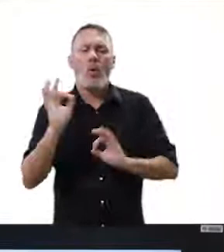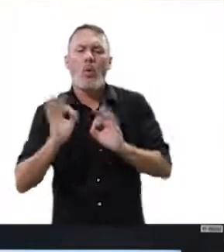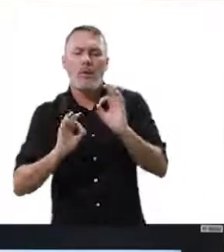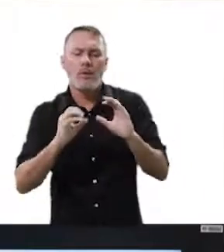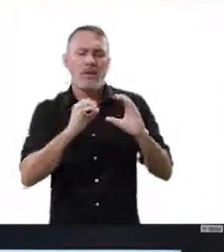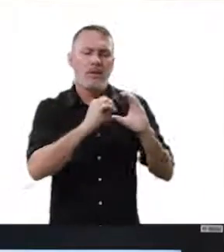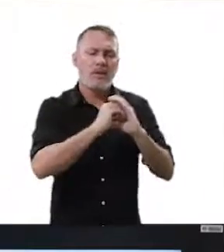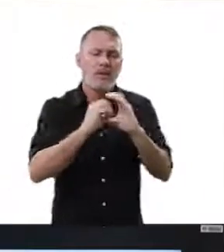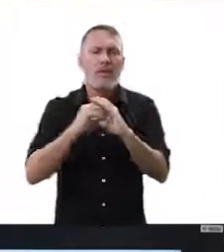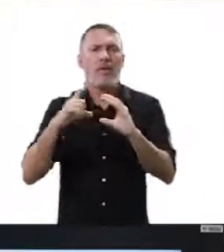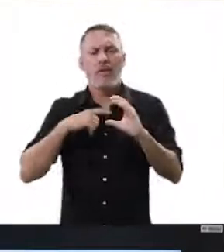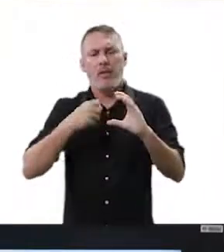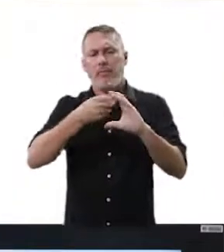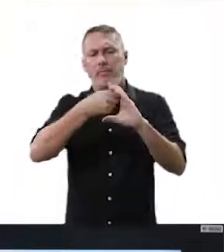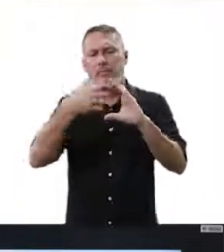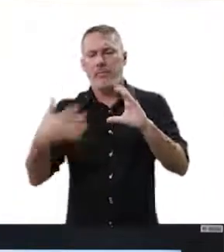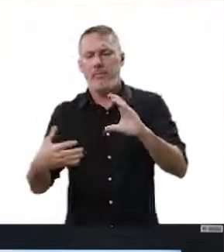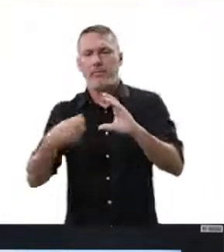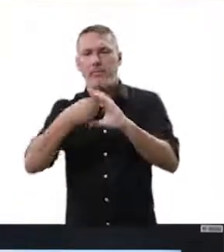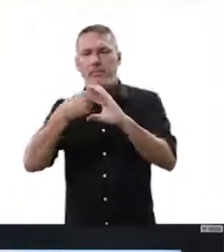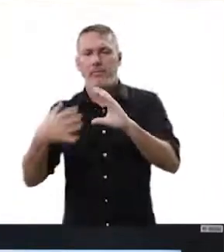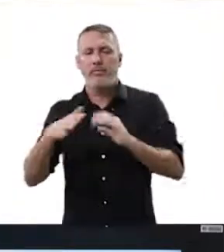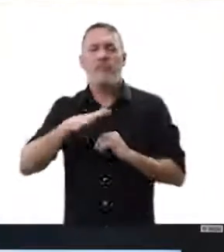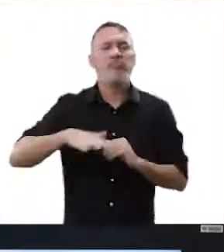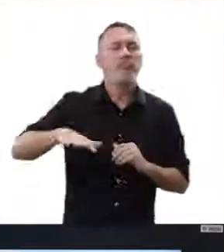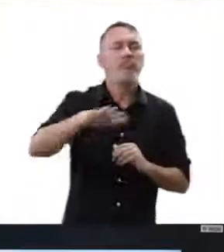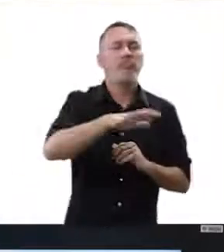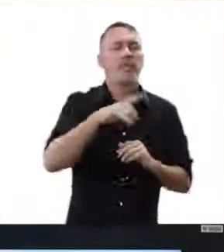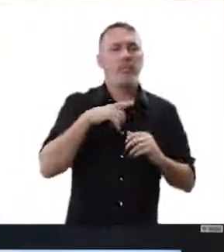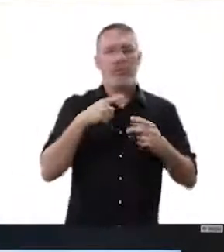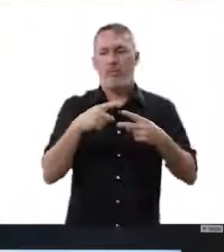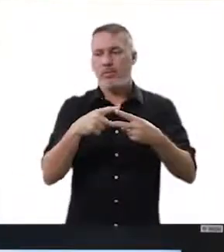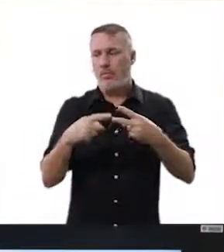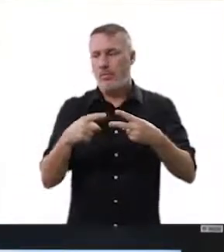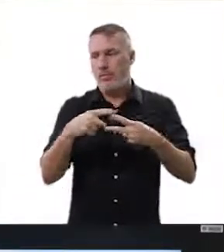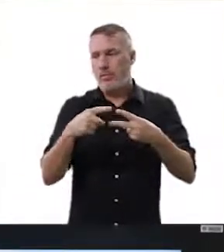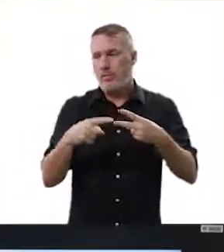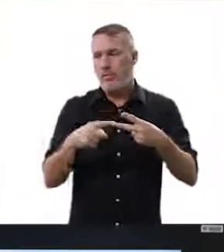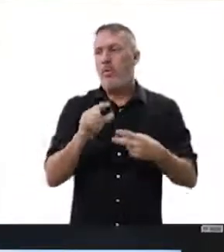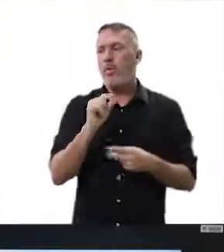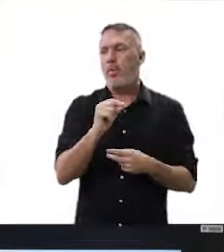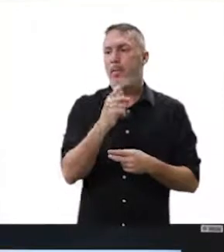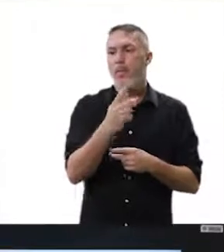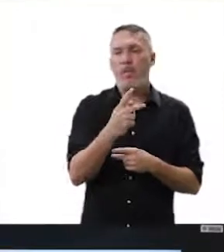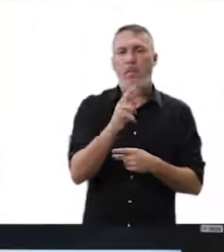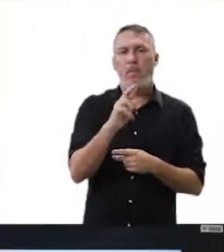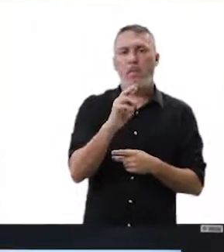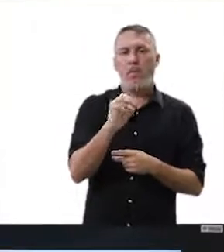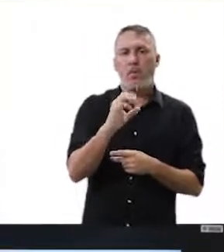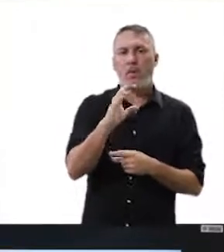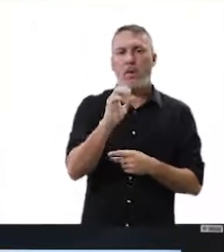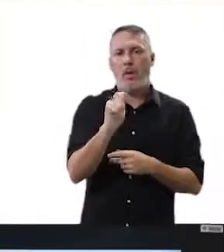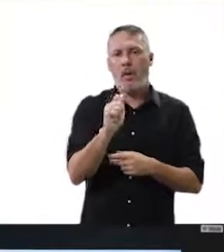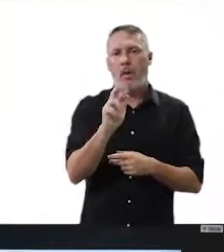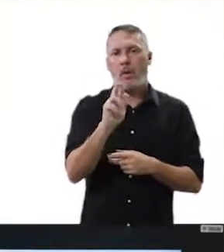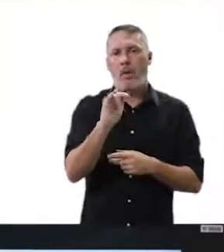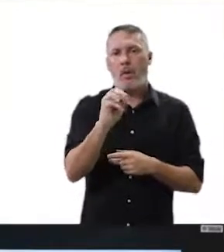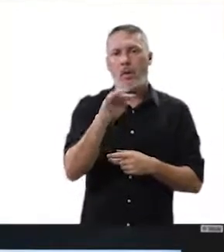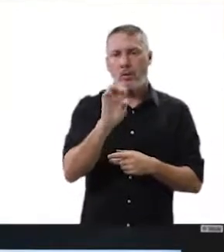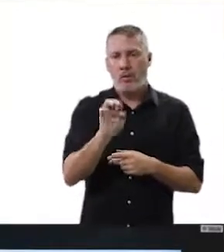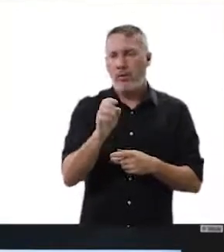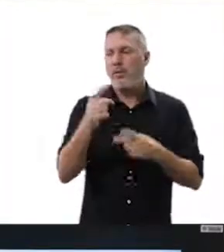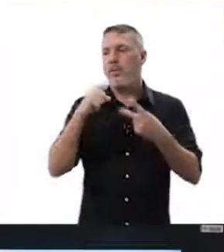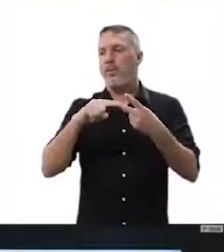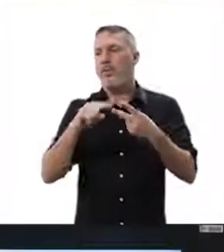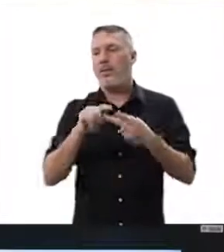que a gente conhece como carioteca. Se a gente observar na imagem, aqui é uma célula bacteriana. As